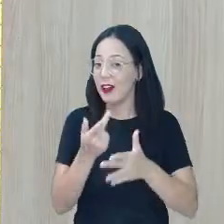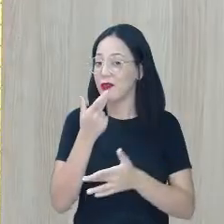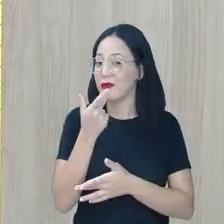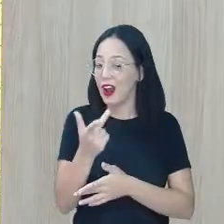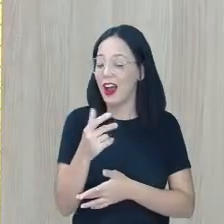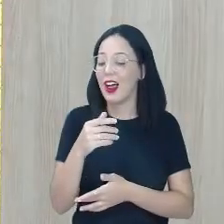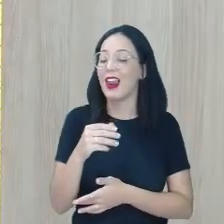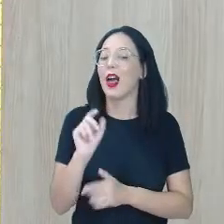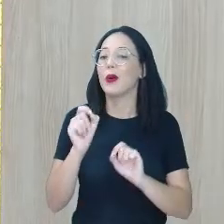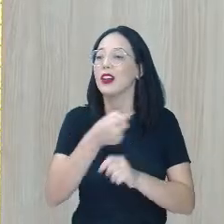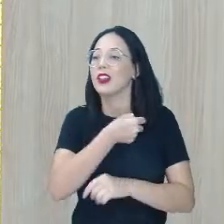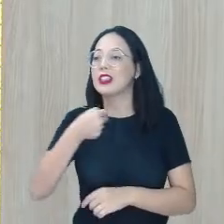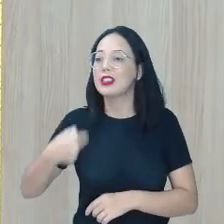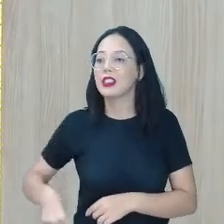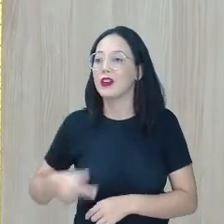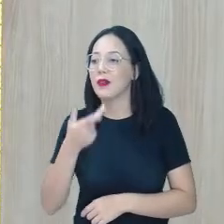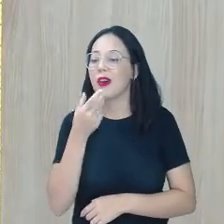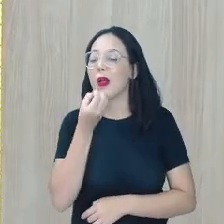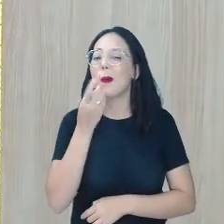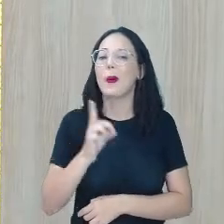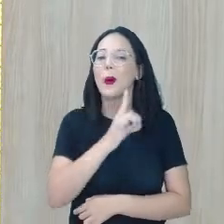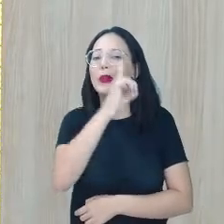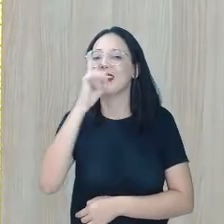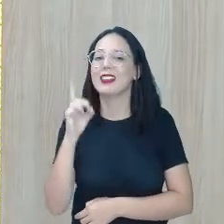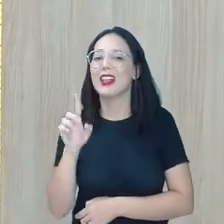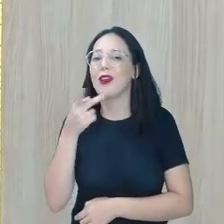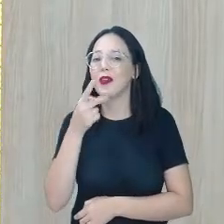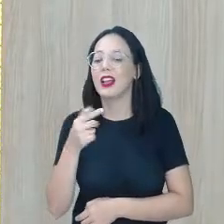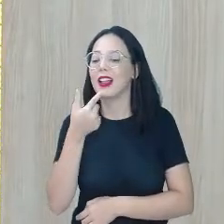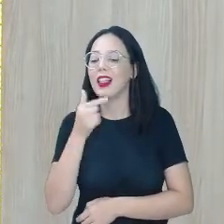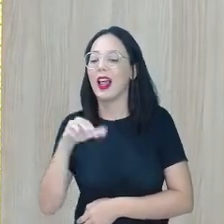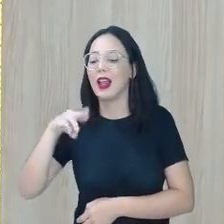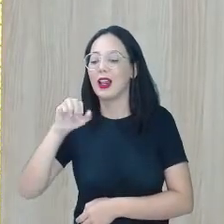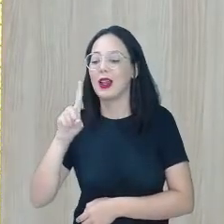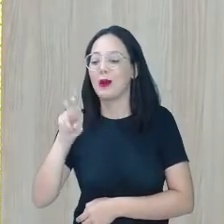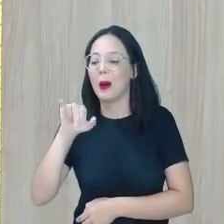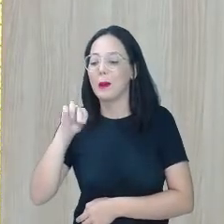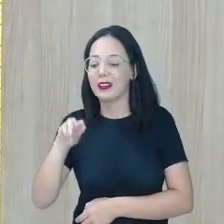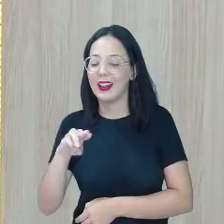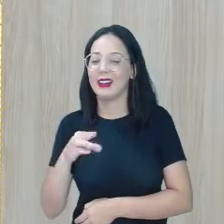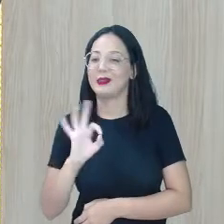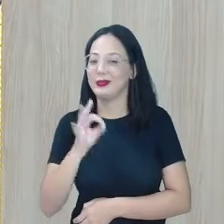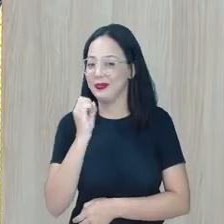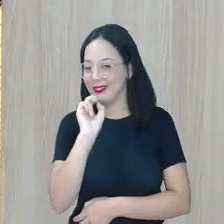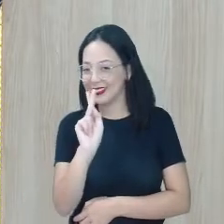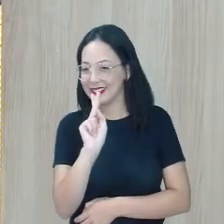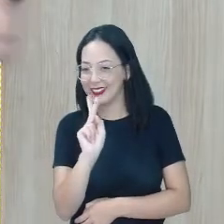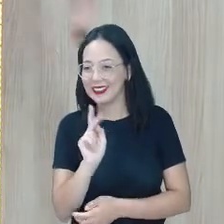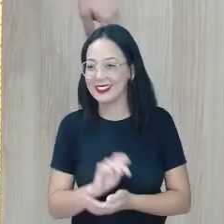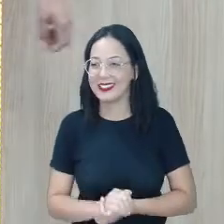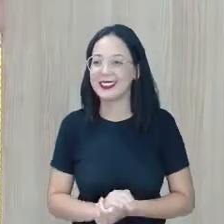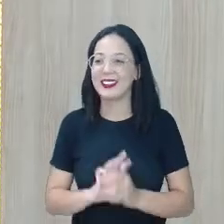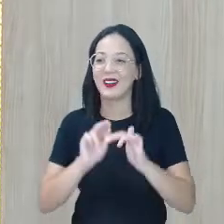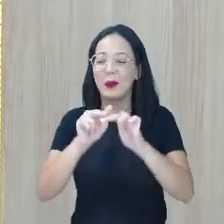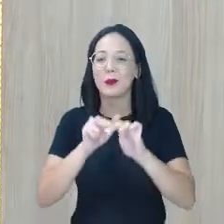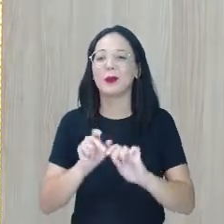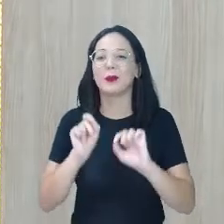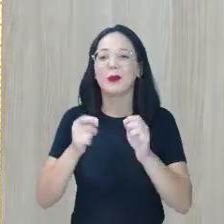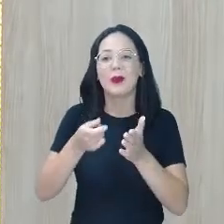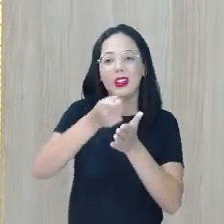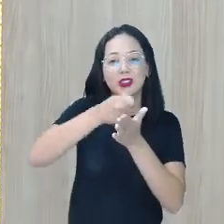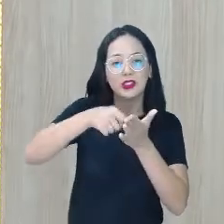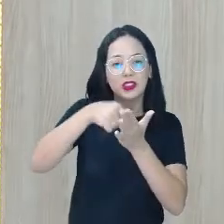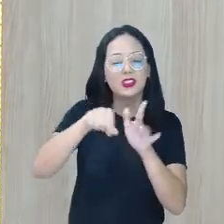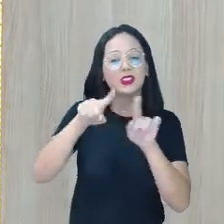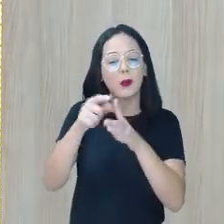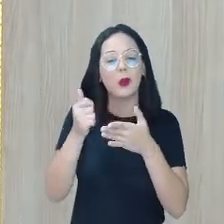vou chegar aqui dando bom dia em mandarim. Pronto, fechou. Ok? Então vejam, essa forma de escrita ajudou a